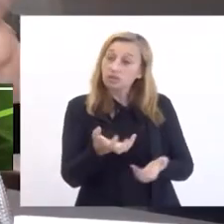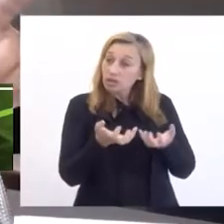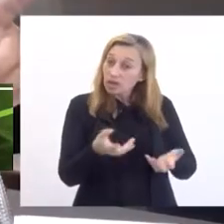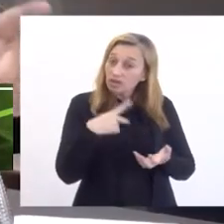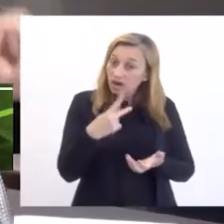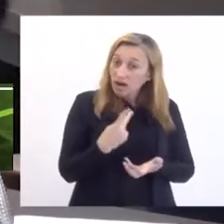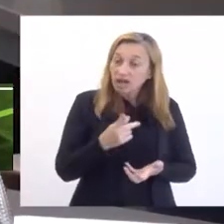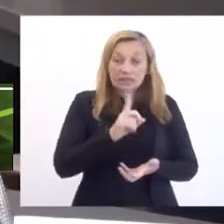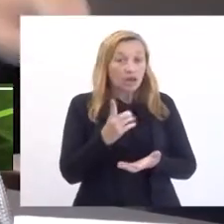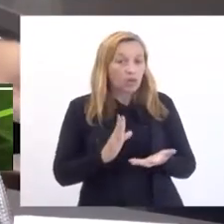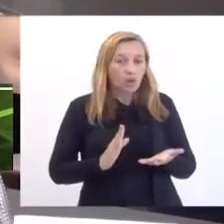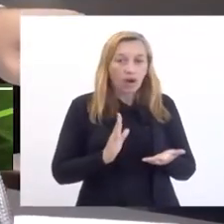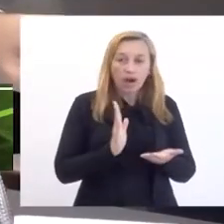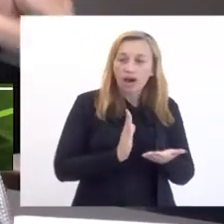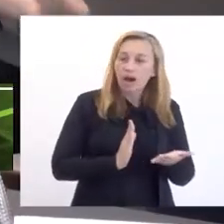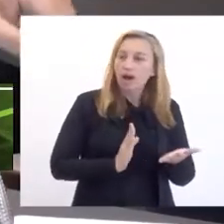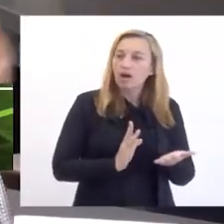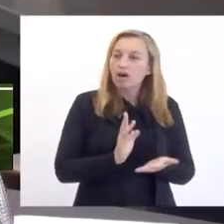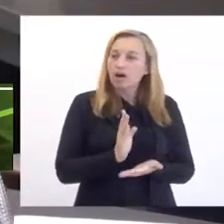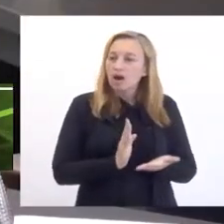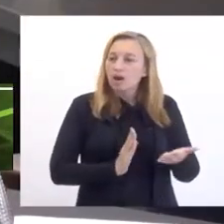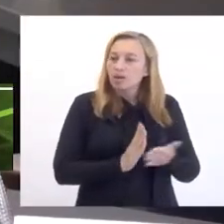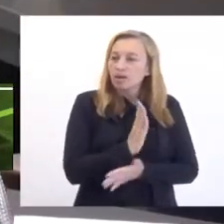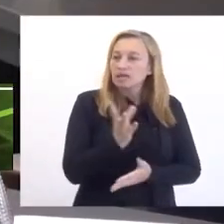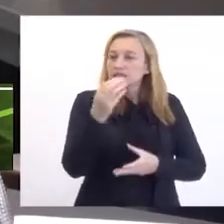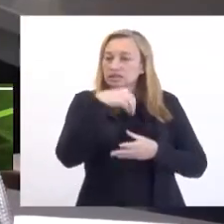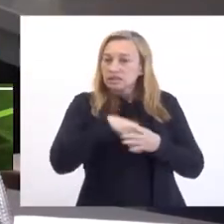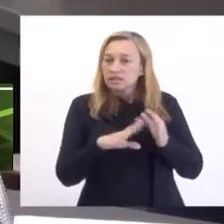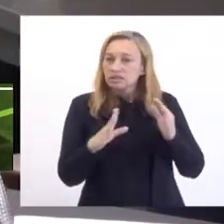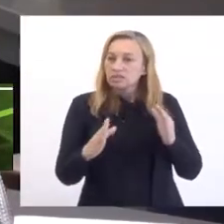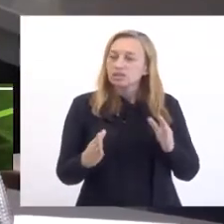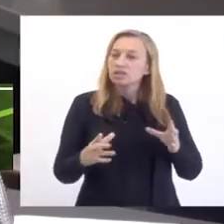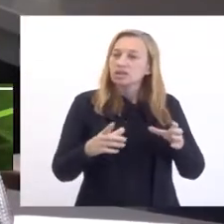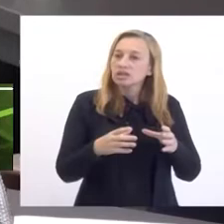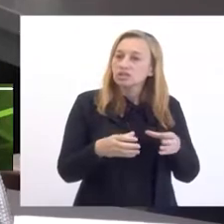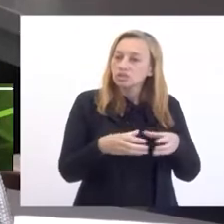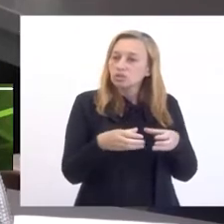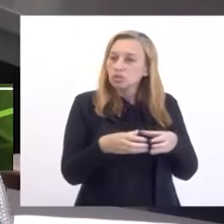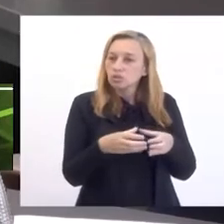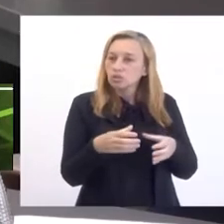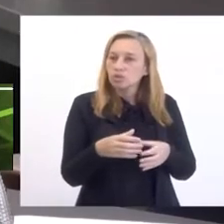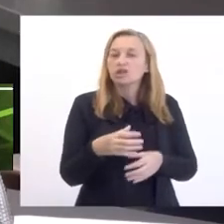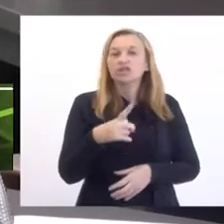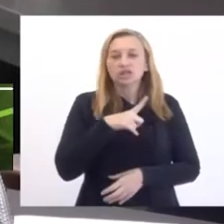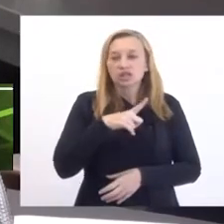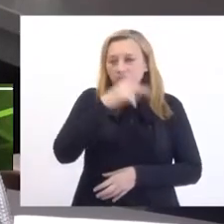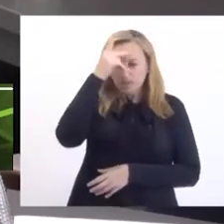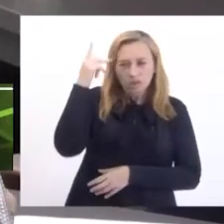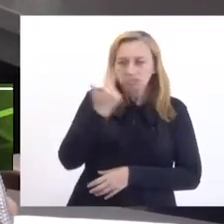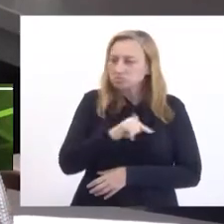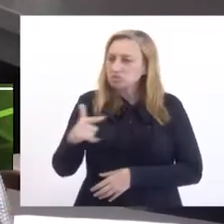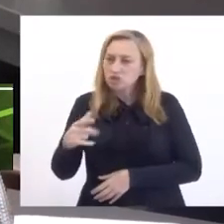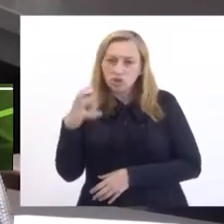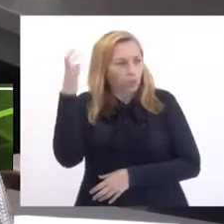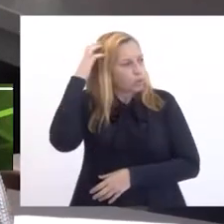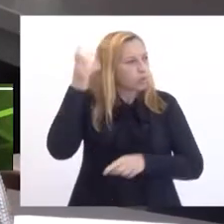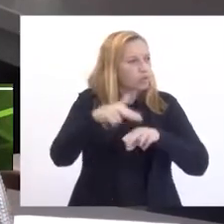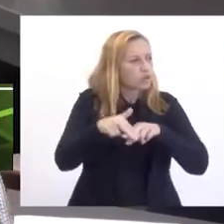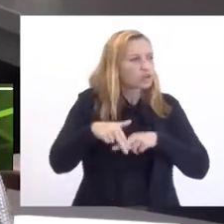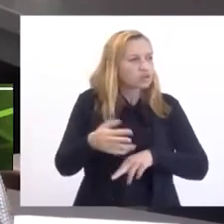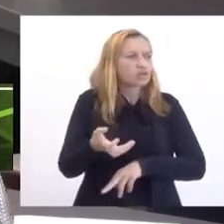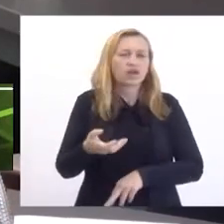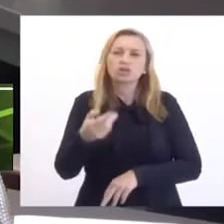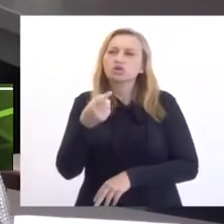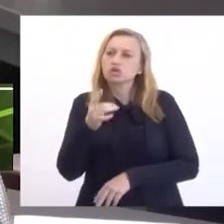como não aprovar se dentro da chapa estava quem não tem culpa e que hoje governa o Rio com muita seriedade? Por isso, eu quero apenas